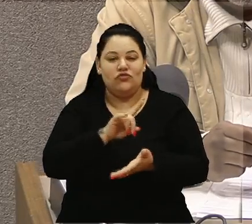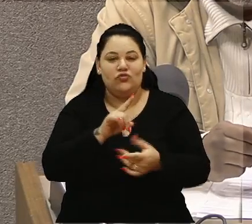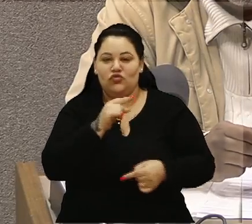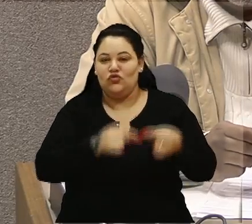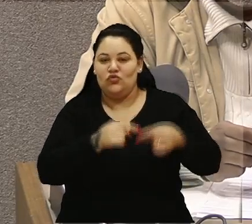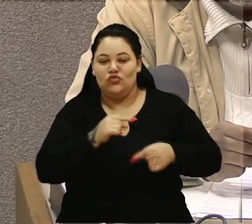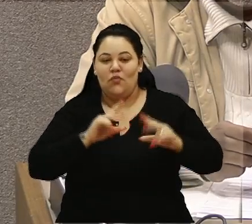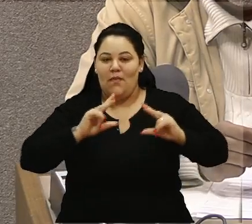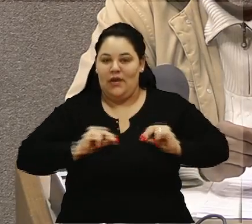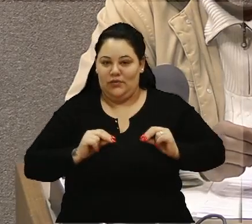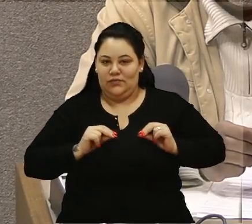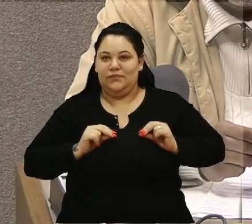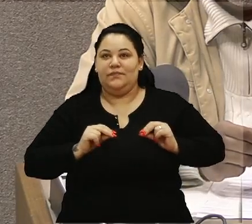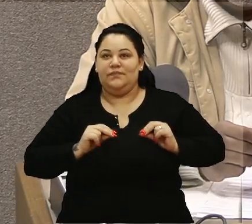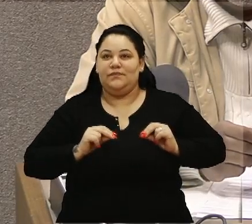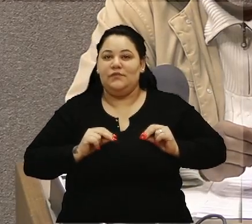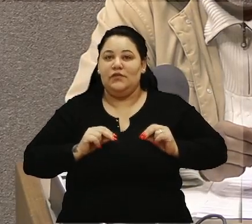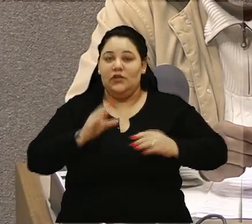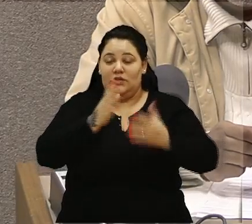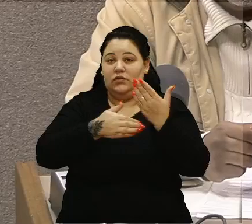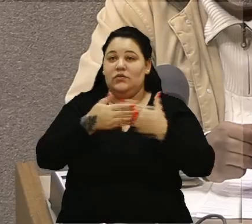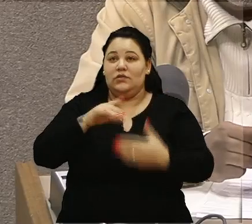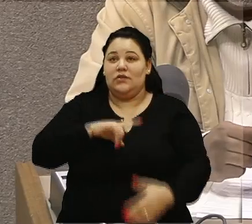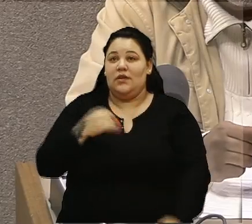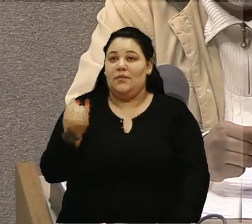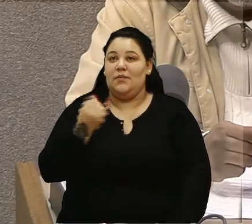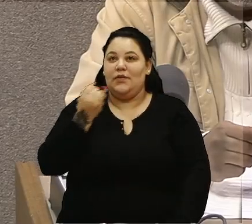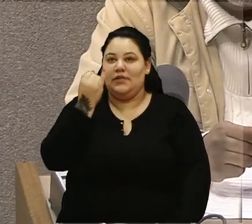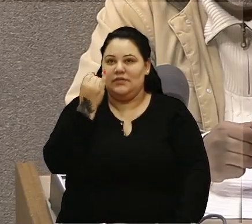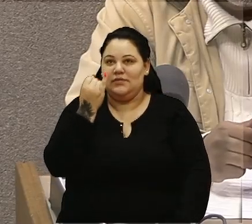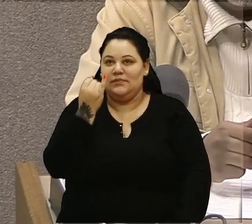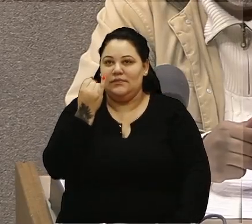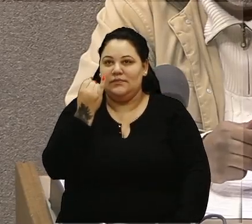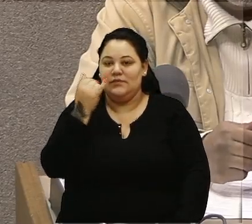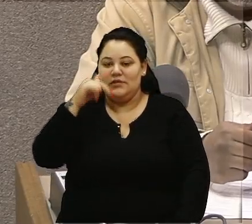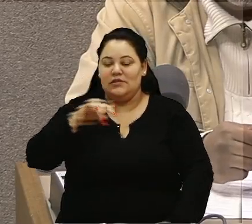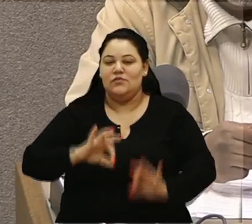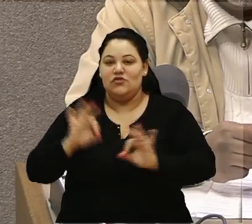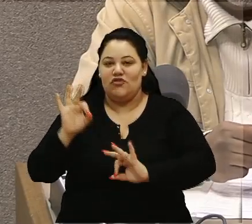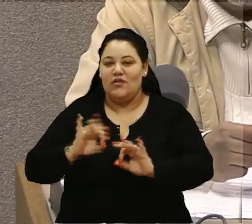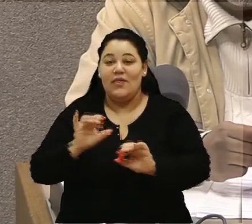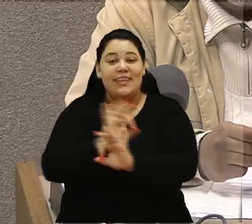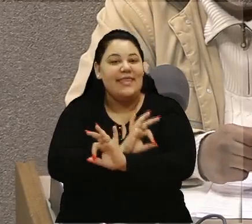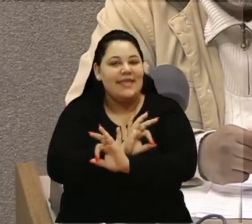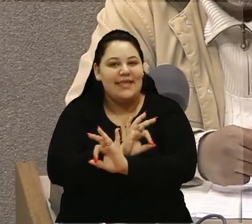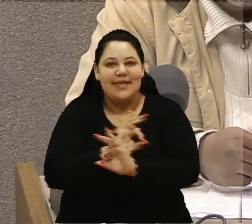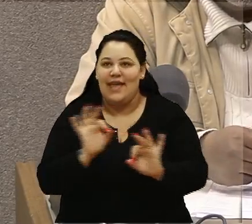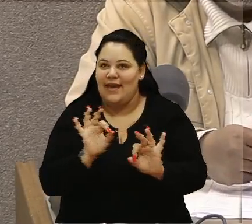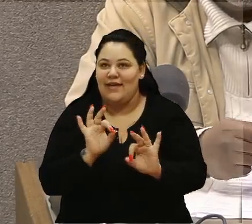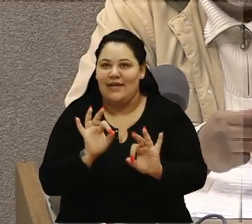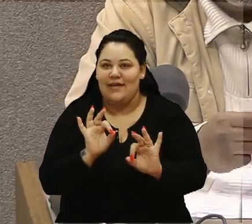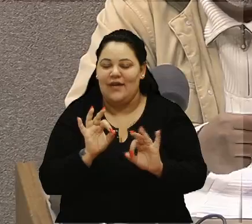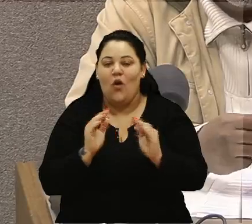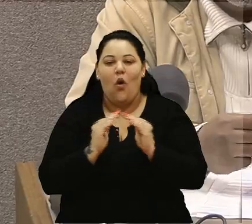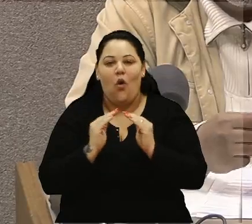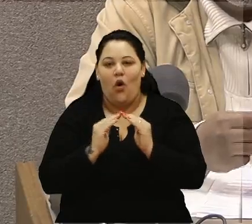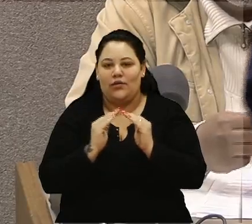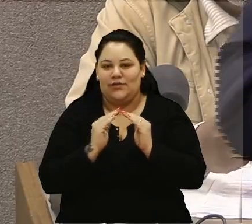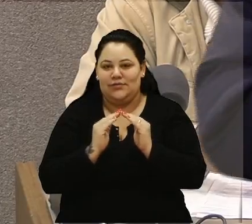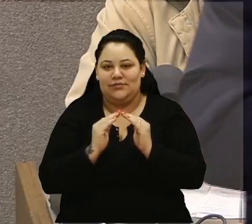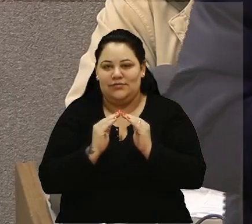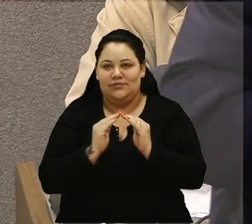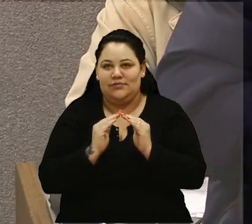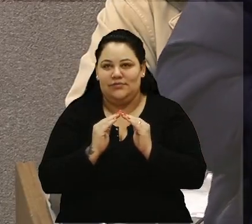têm o consenso sobre a importância e relevância desse projeto. Ninguém discorda disso. E a